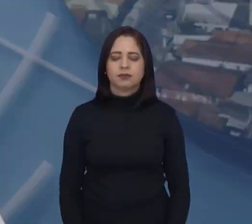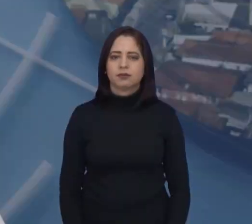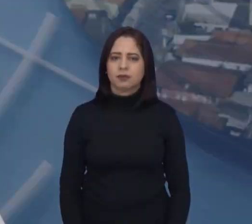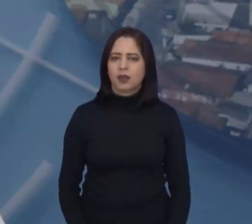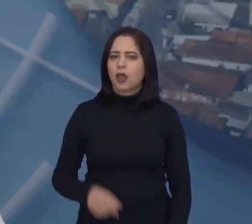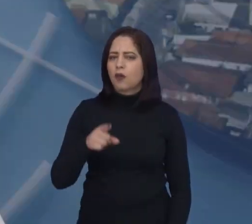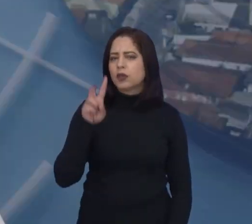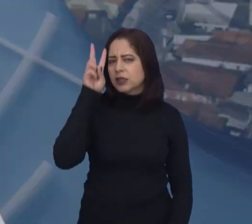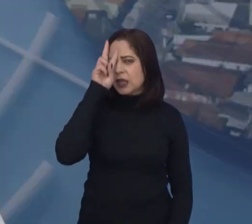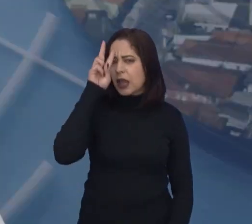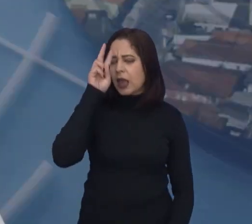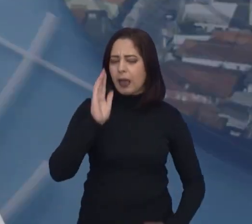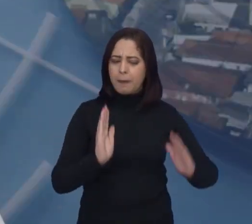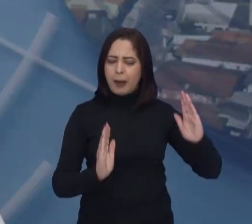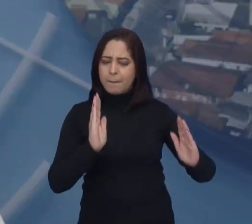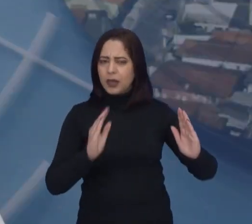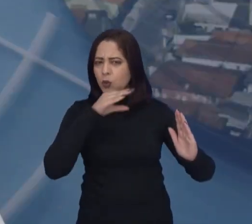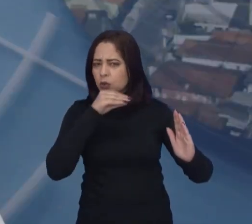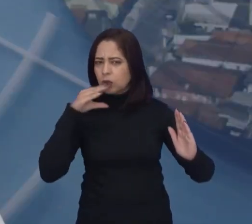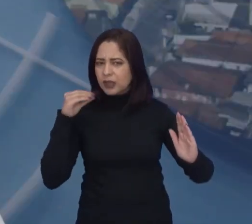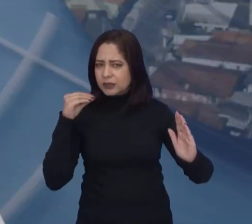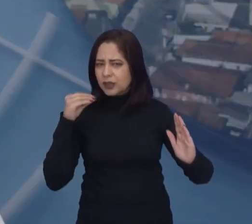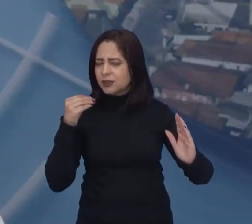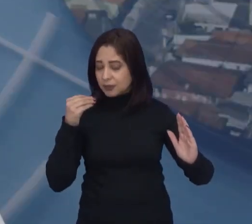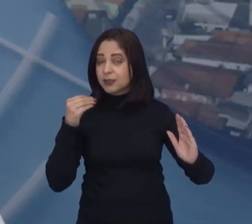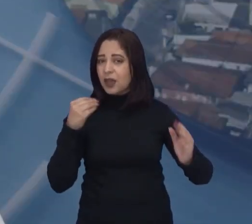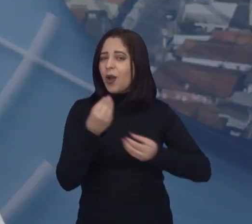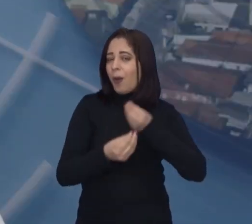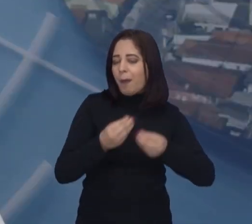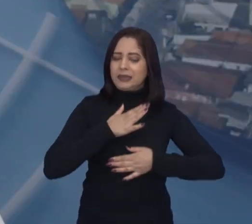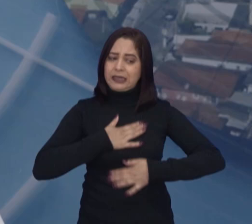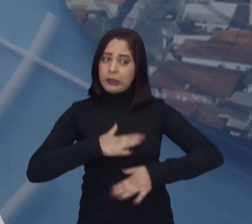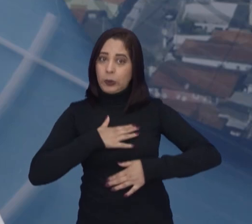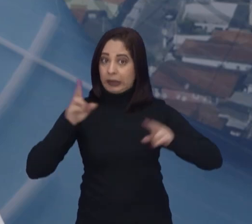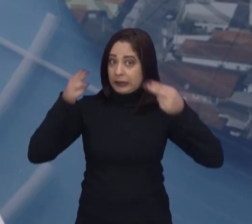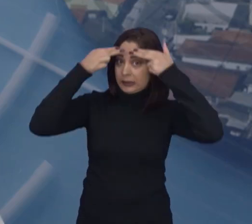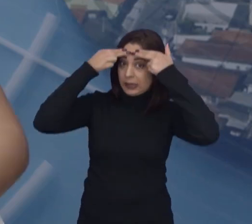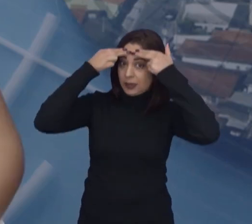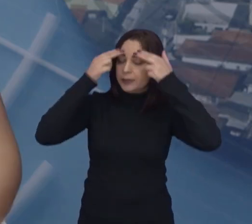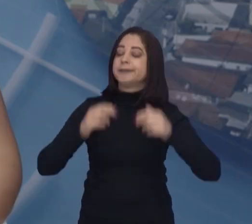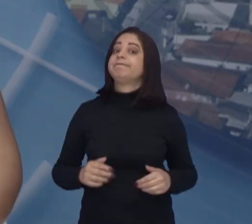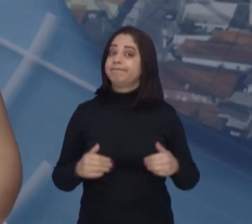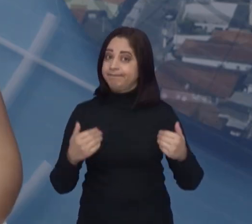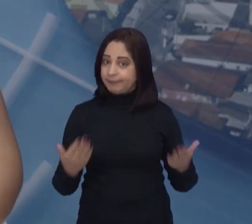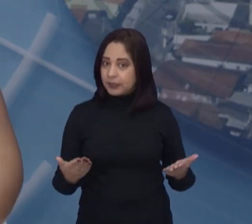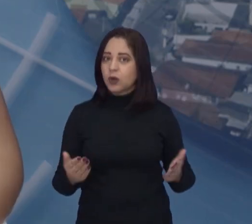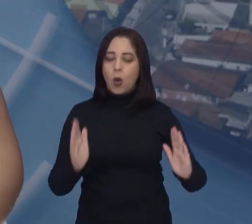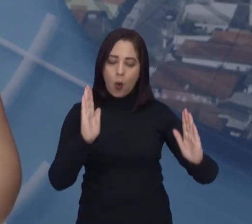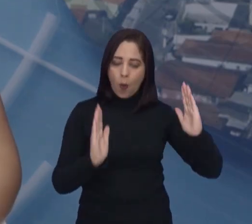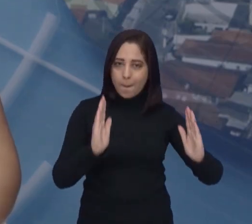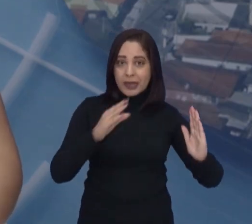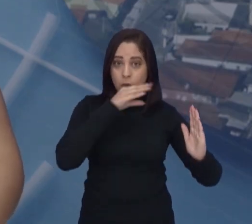Você se lembra da sua adolescência e como ela foi? Tranquila, traumática? Pois saibam que esse período